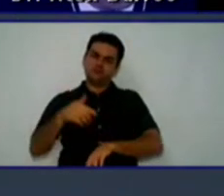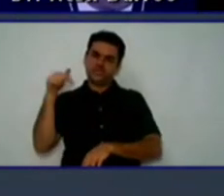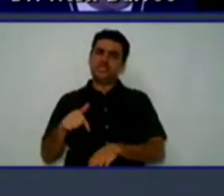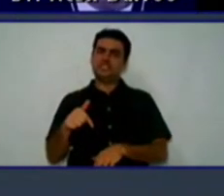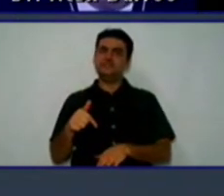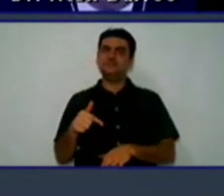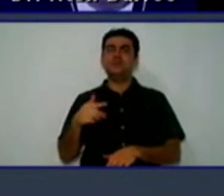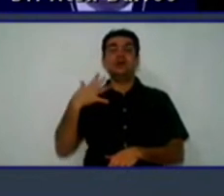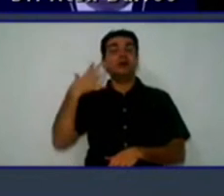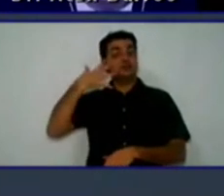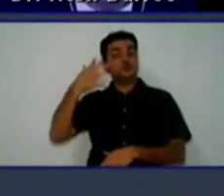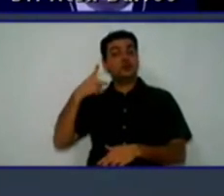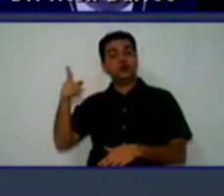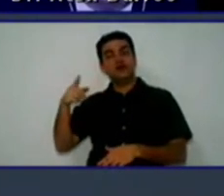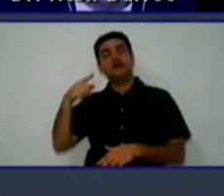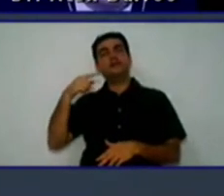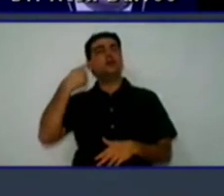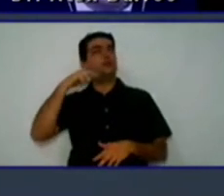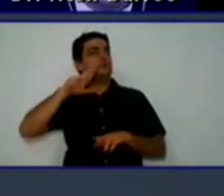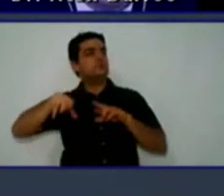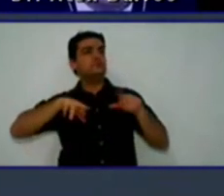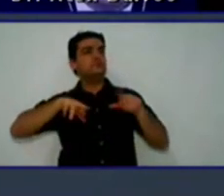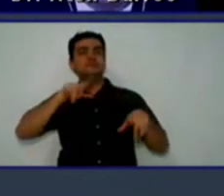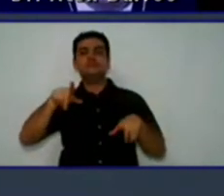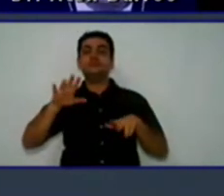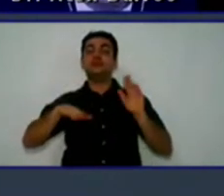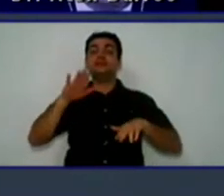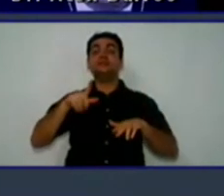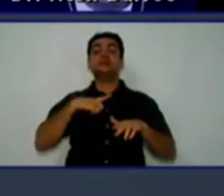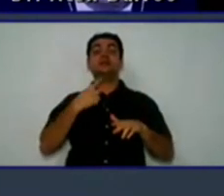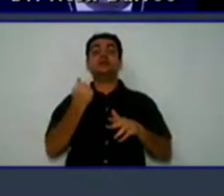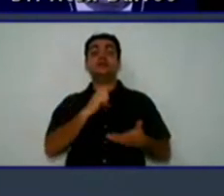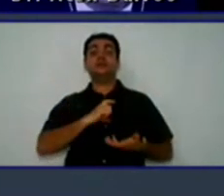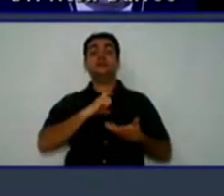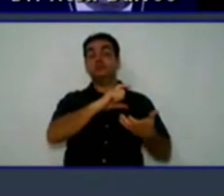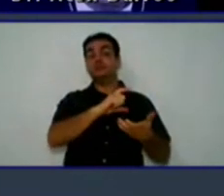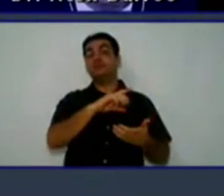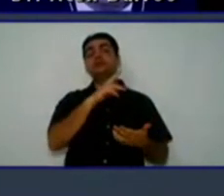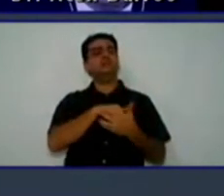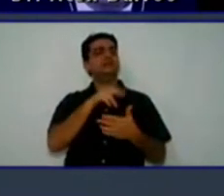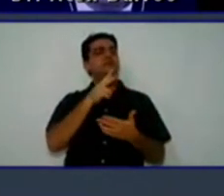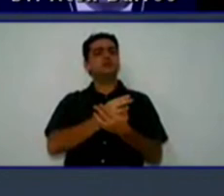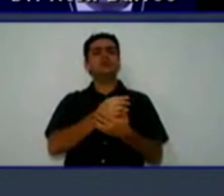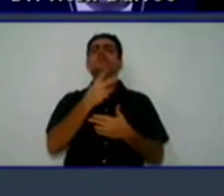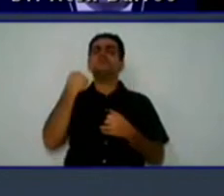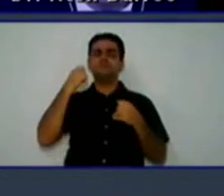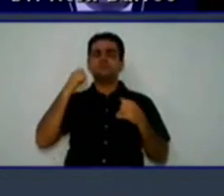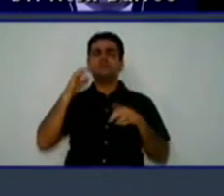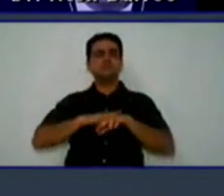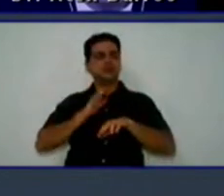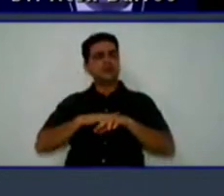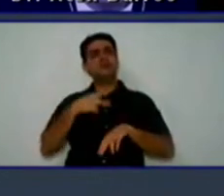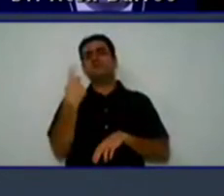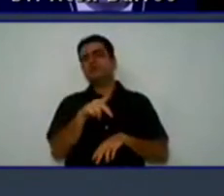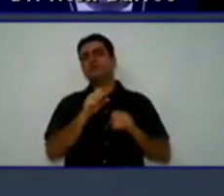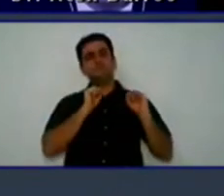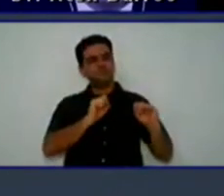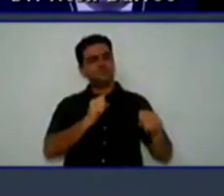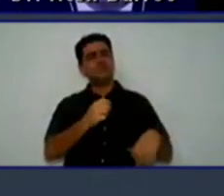a sustentação oral, em várias questões que envolvem o fundo partidário, o fundo eleitoral, da autonomia